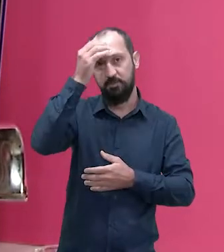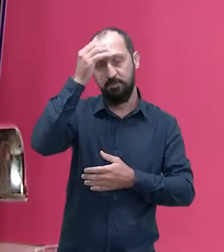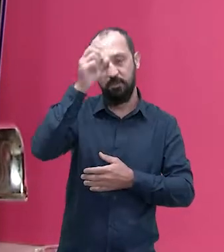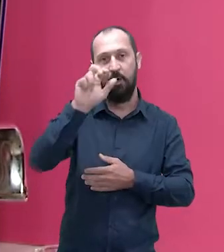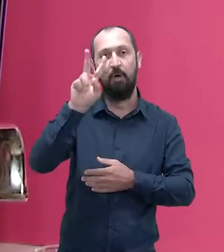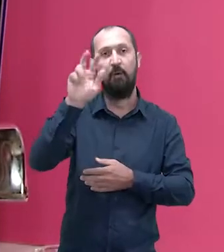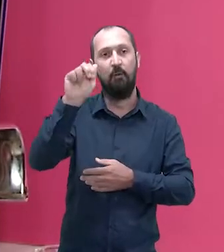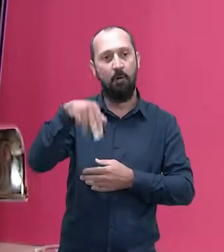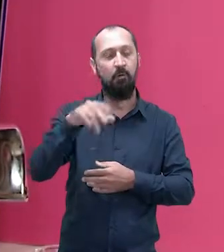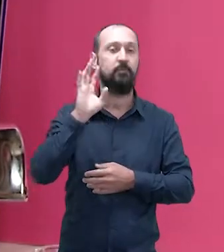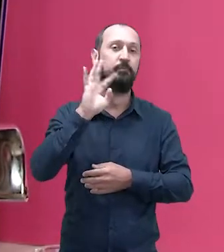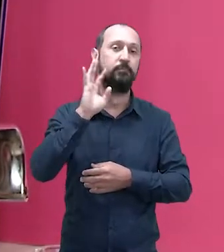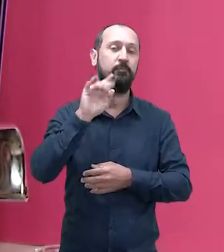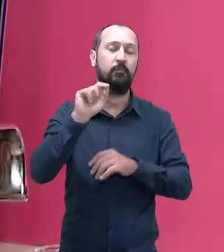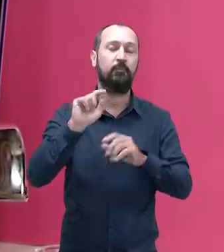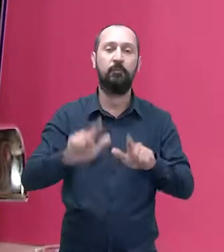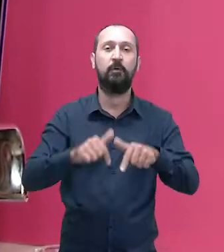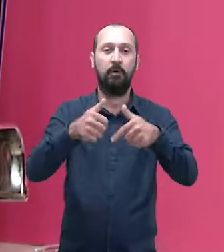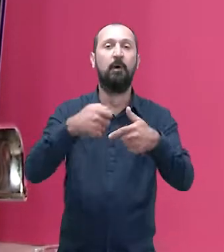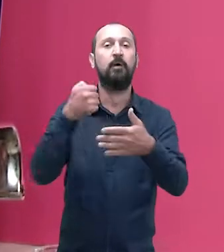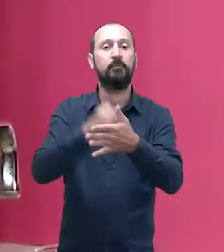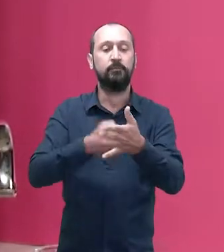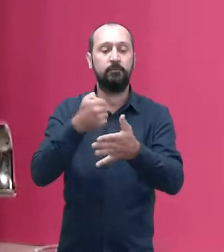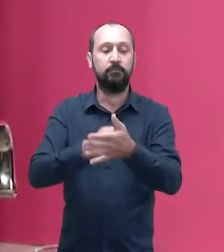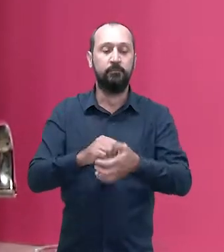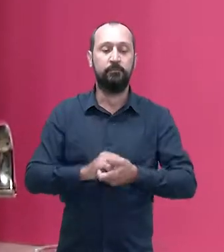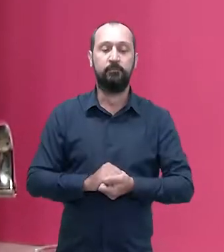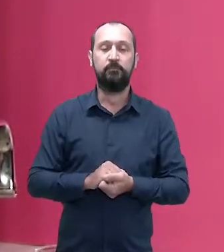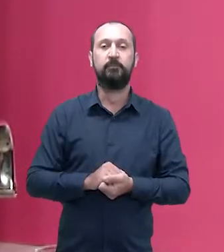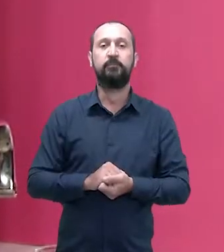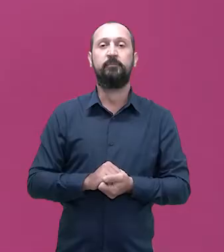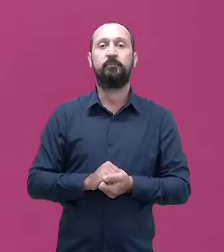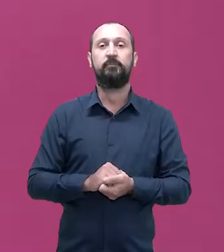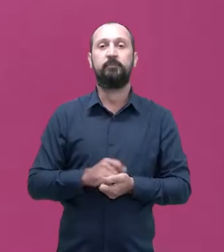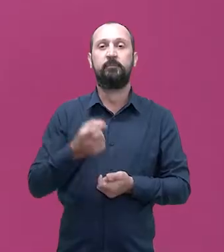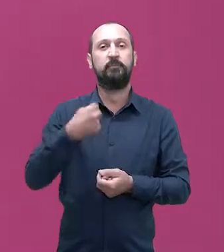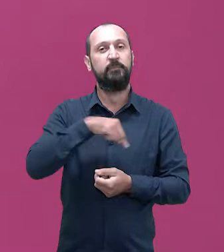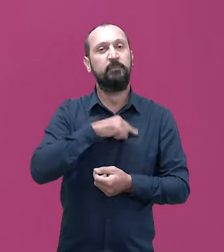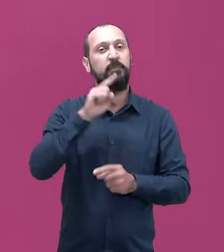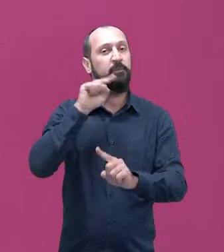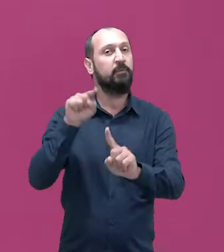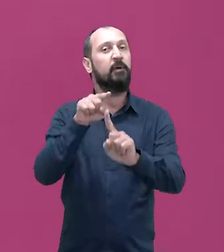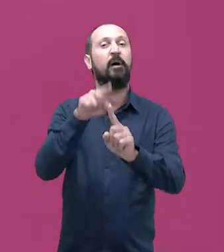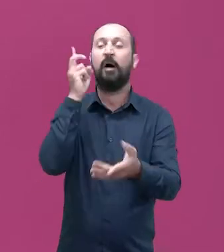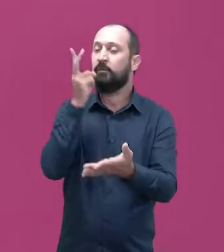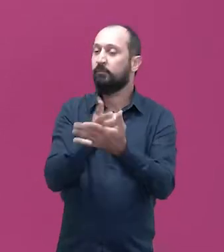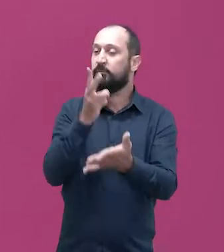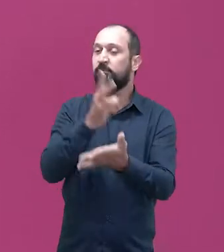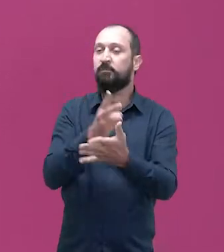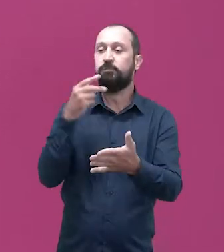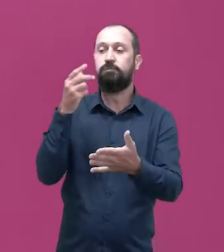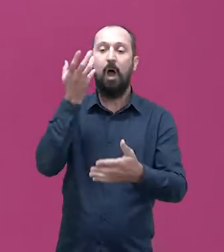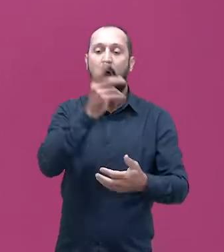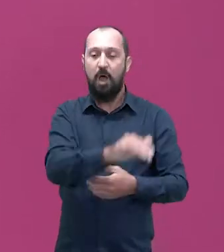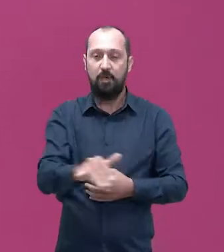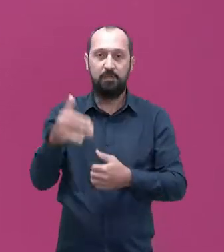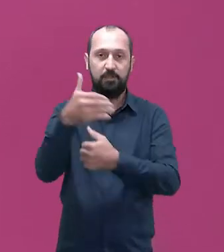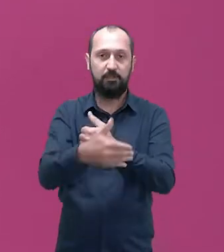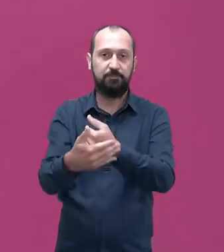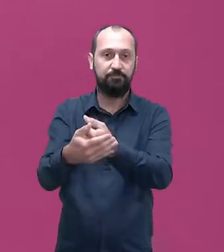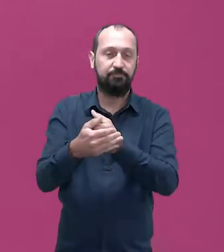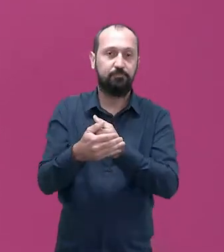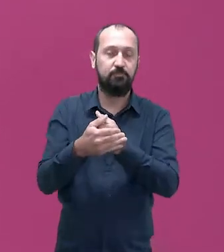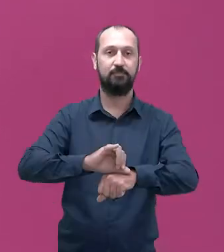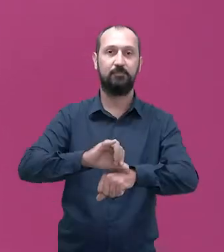como o senhor se referiu. Isso é legal, essa luta tem que acontecer mesmo. Um dos nossos objetivos é sempre zelar pelas